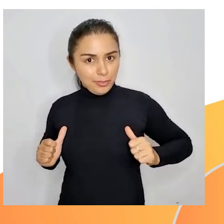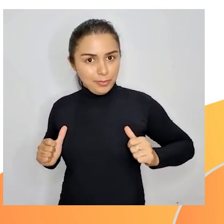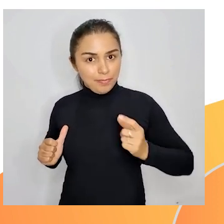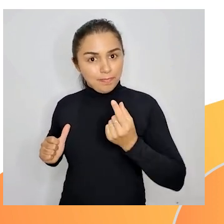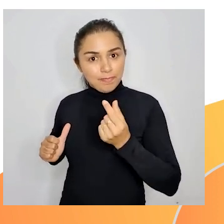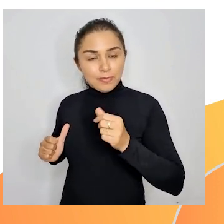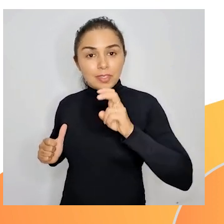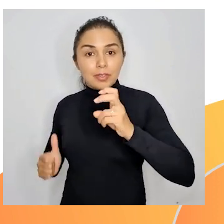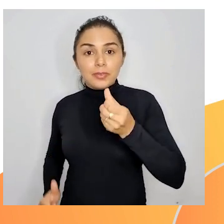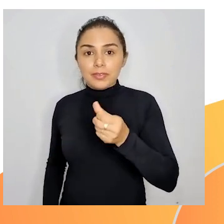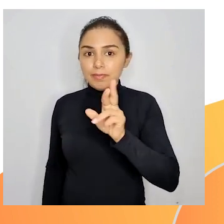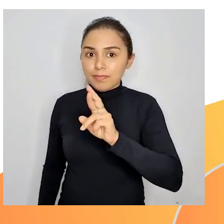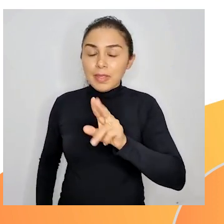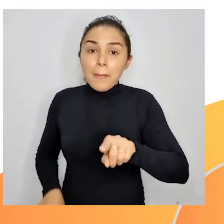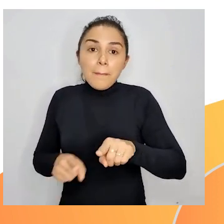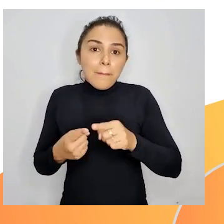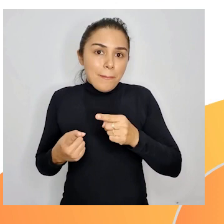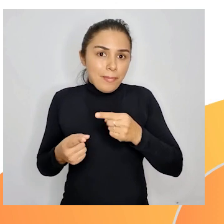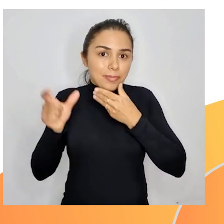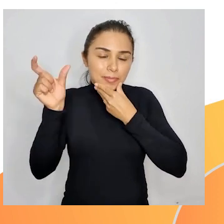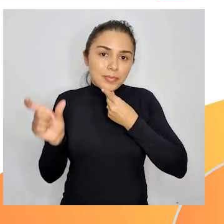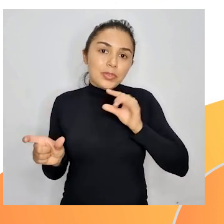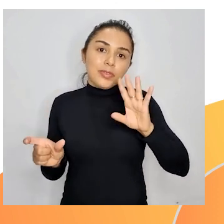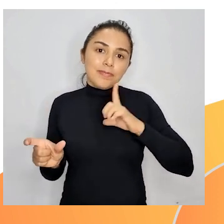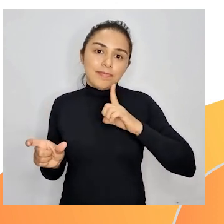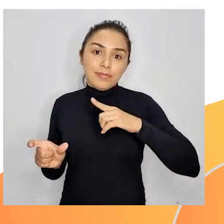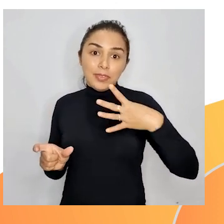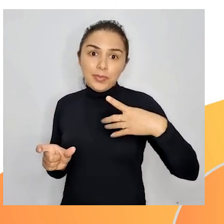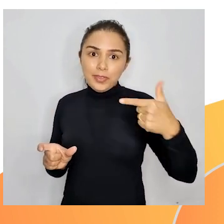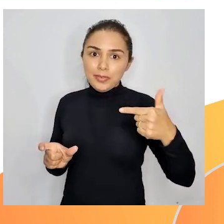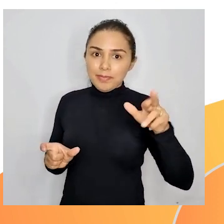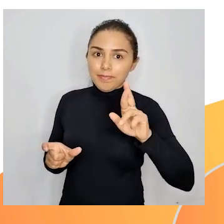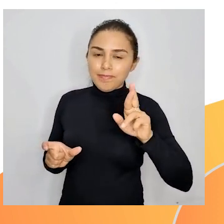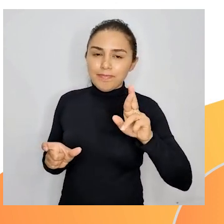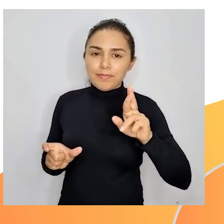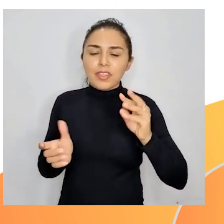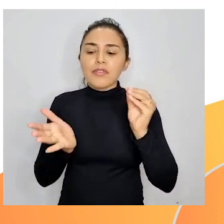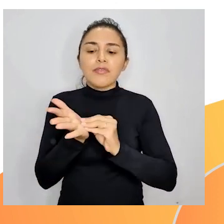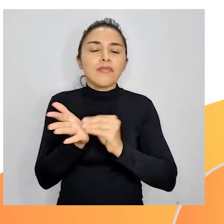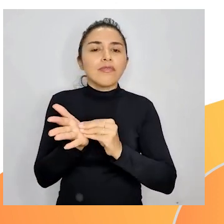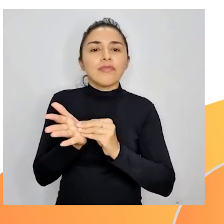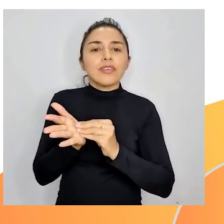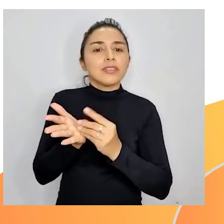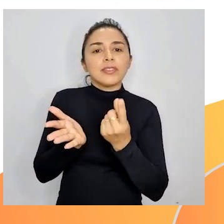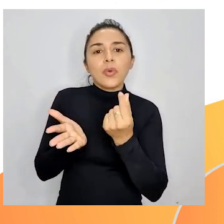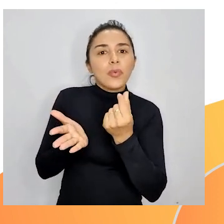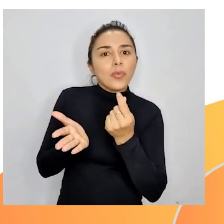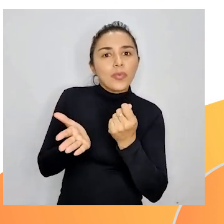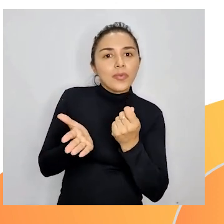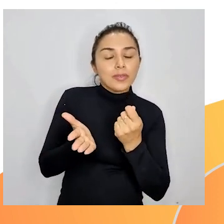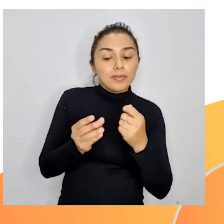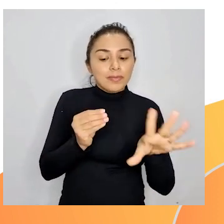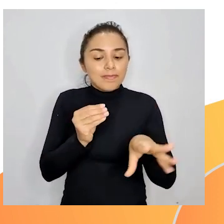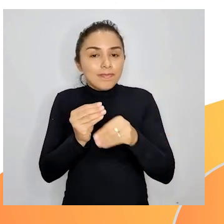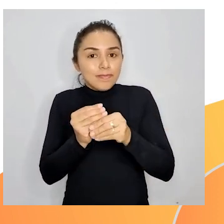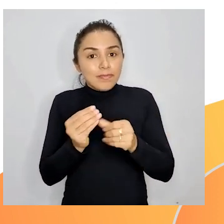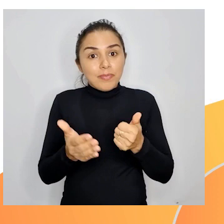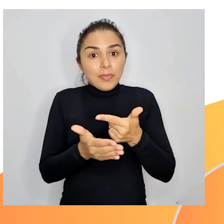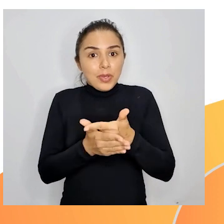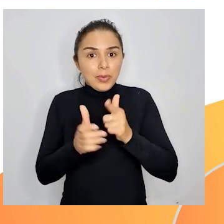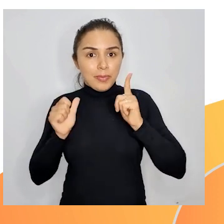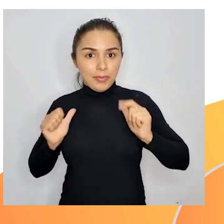tem R$ 42. Quanto falta para ele ter o valor para realizar a compra da mochila? Então, aqui a gente